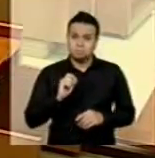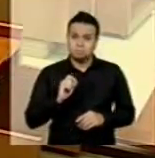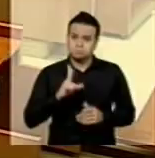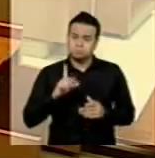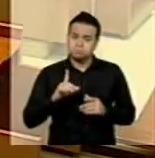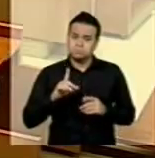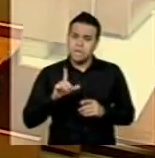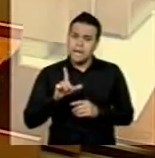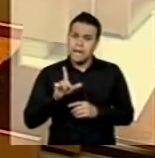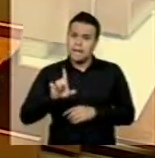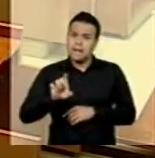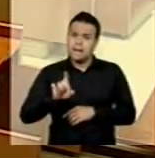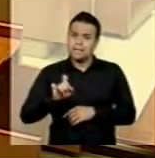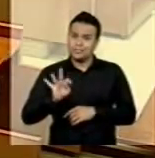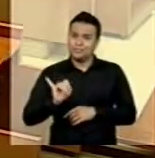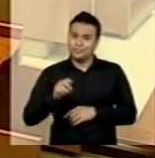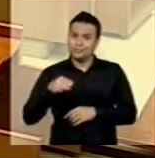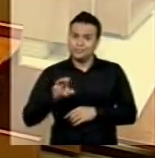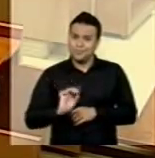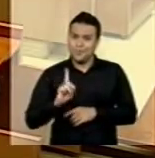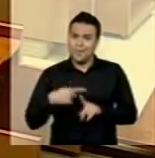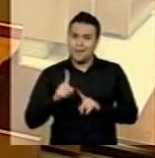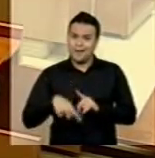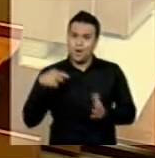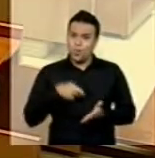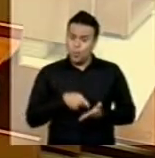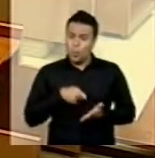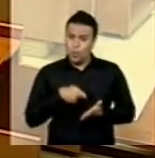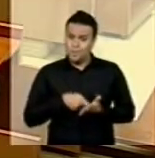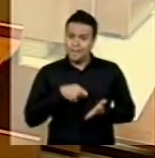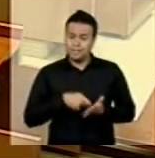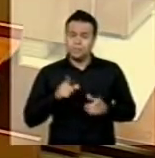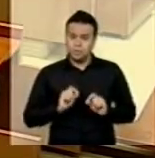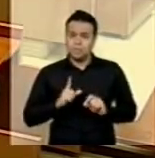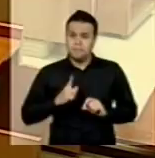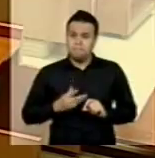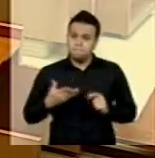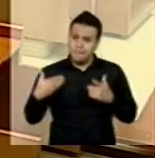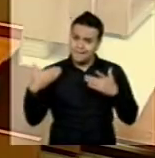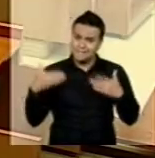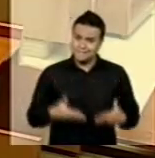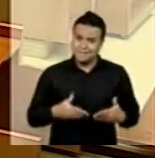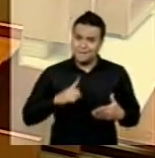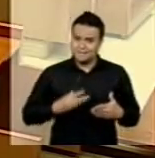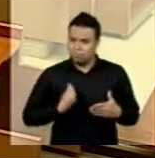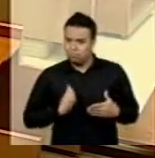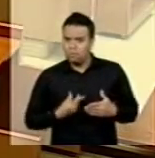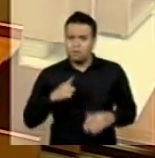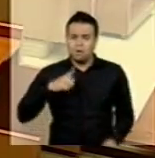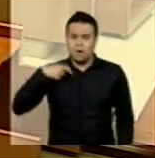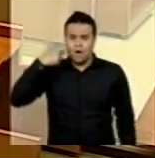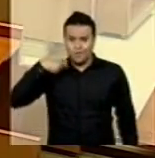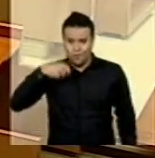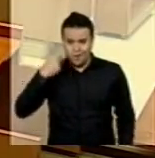era exatamente a obrigatoriedade que se previa de participação de advogados, inclusive